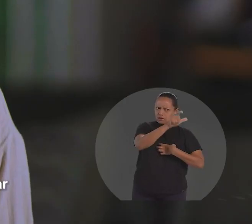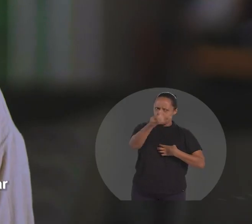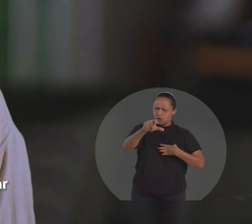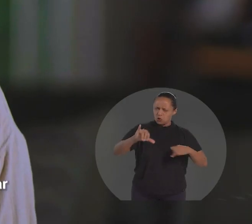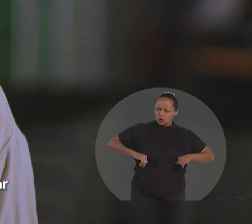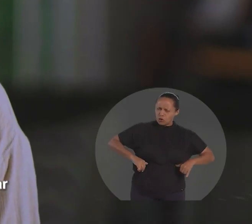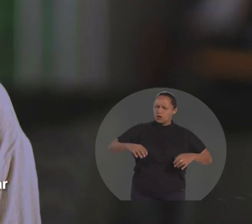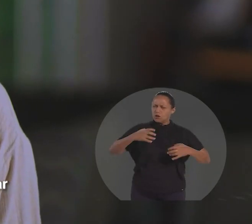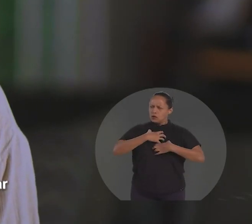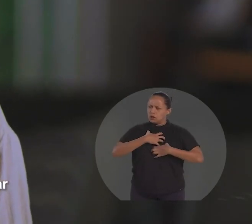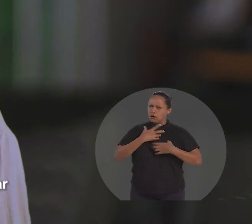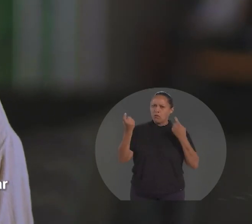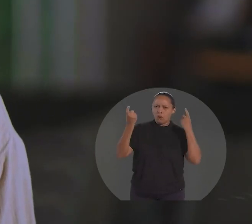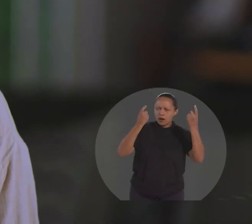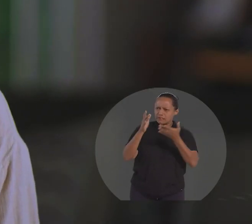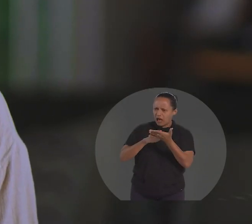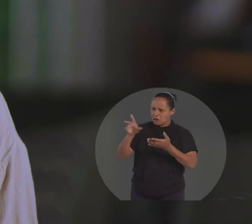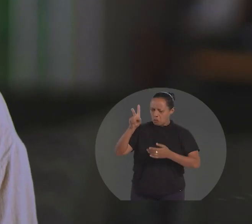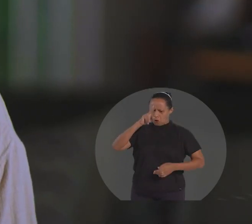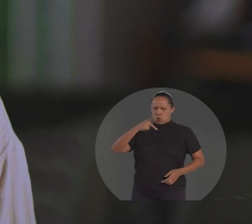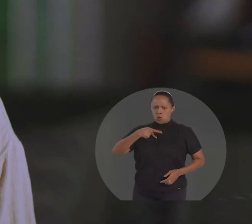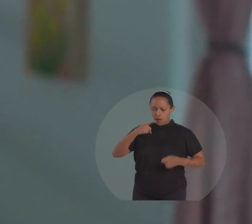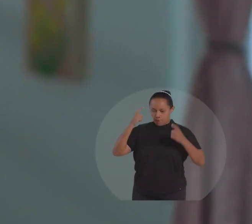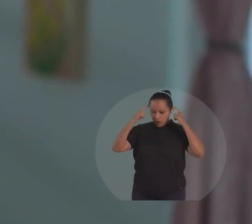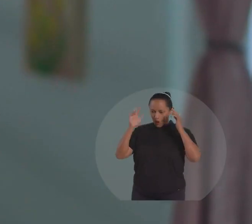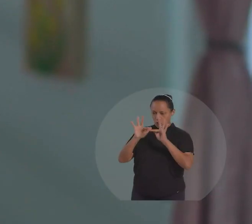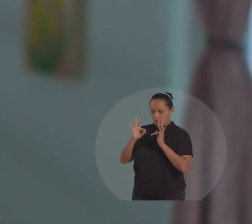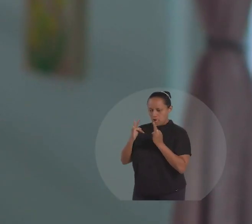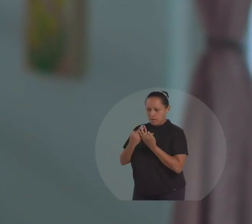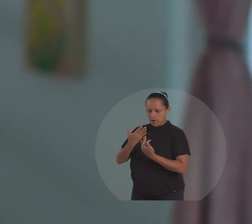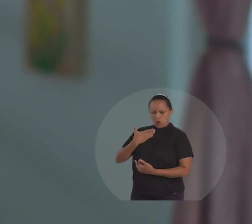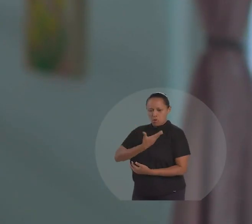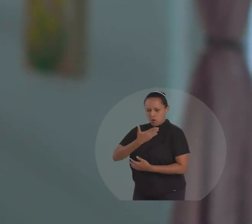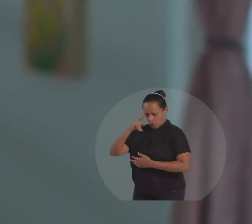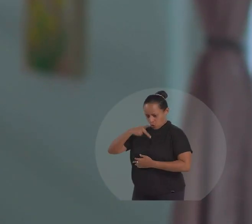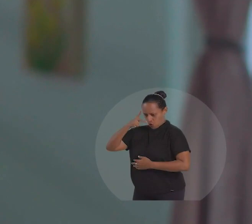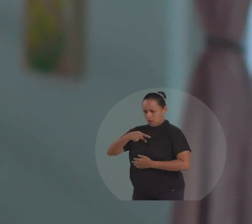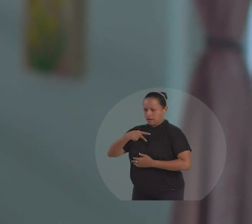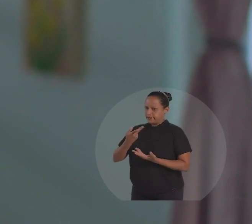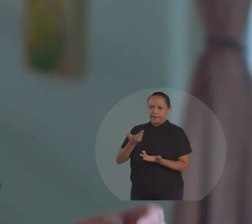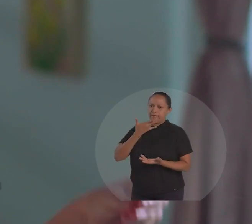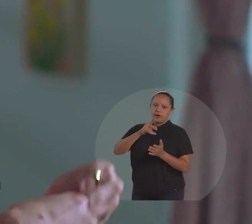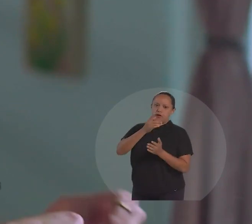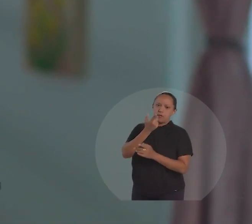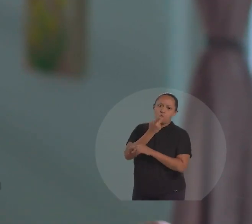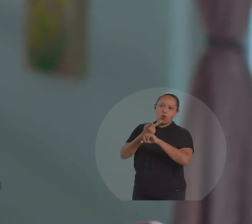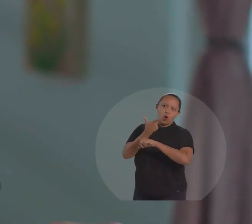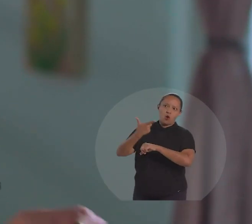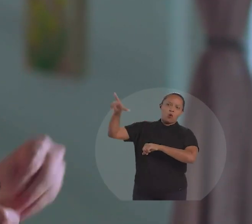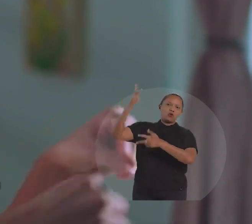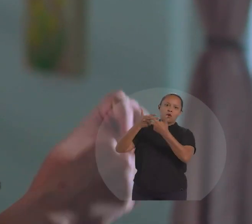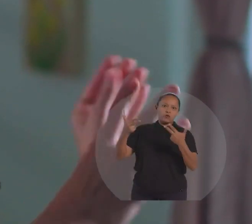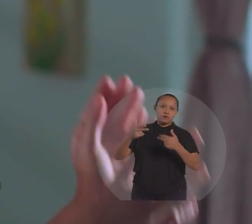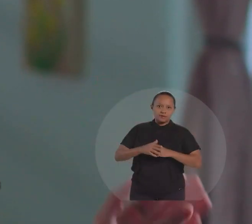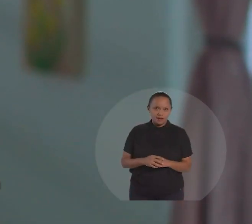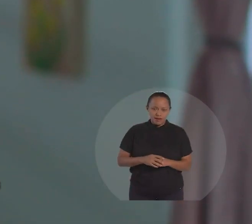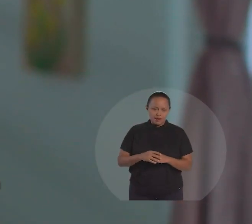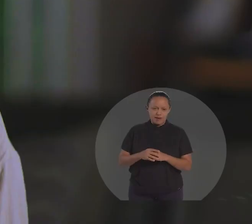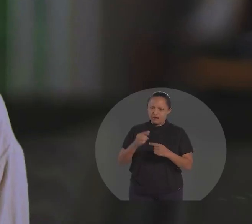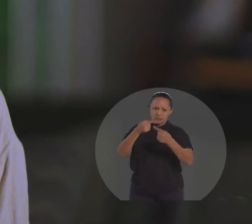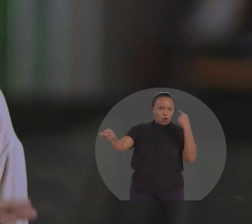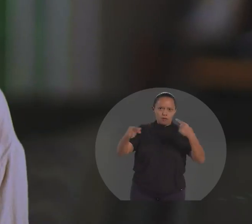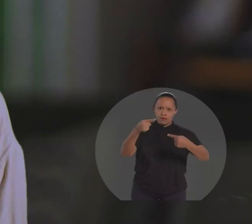Se você não consegue se importar com o sofrimento dos outros, se você só consegue pensar no seu umbigo, na sua família, nos seus